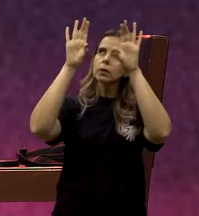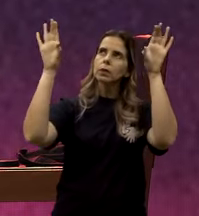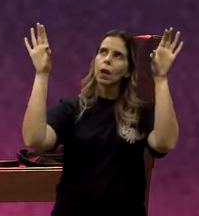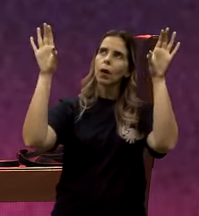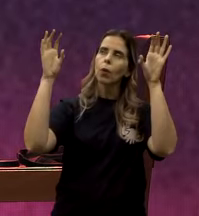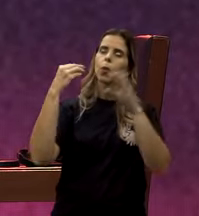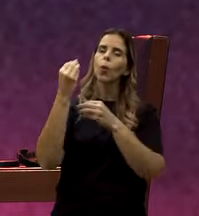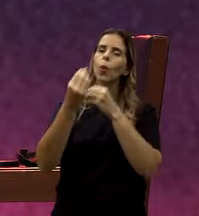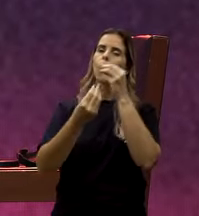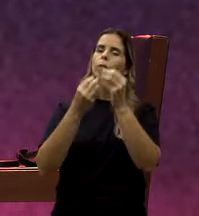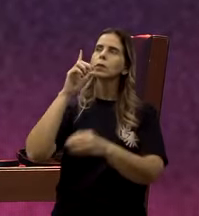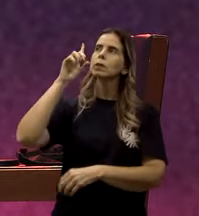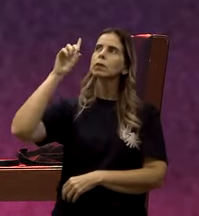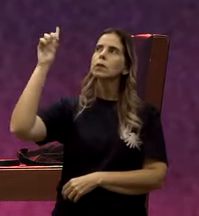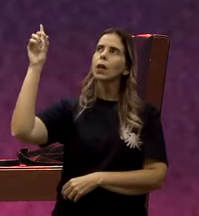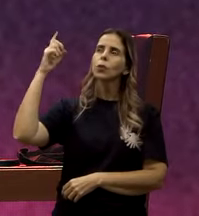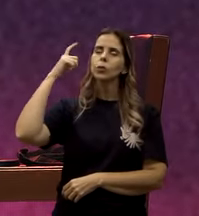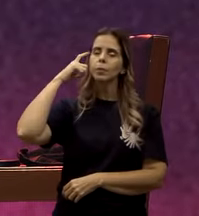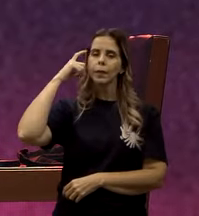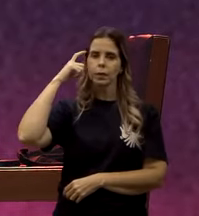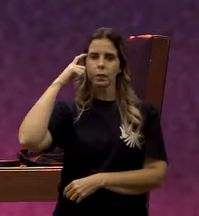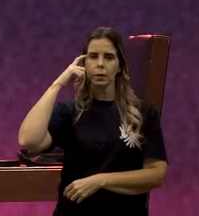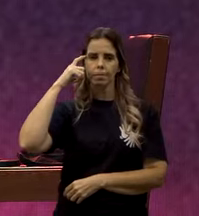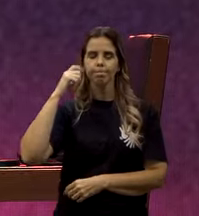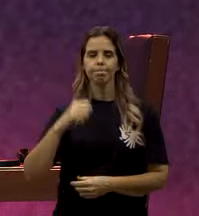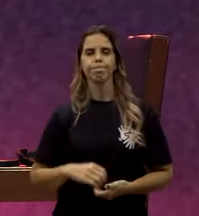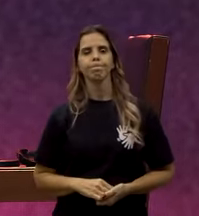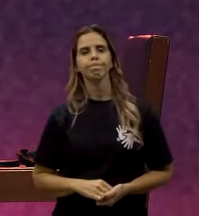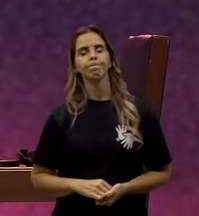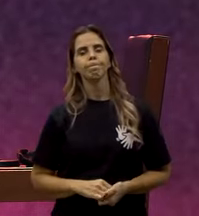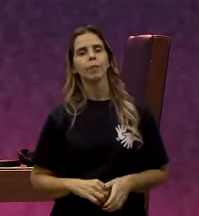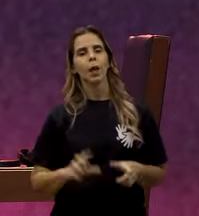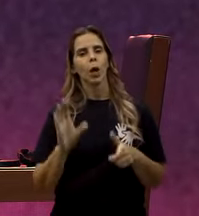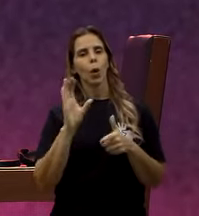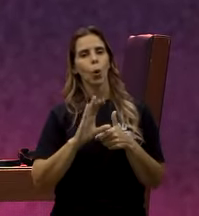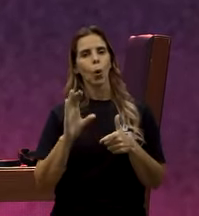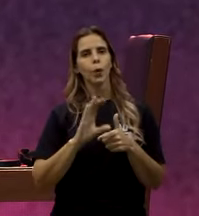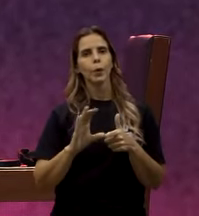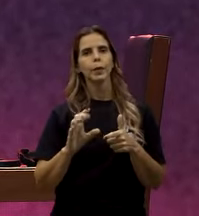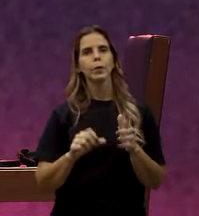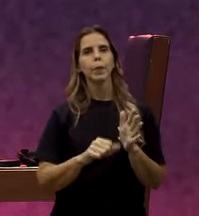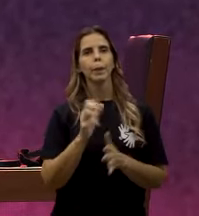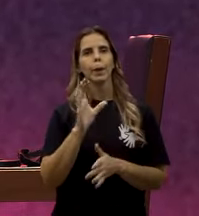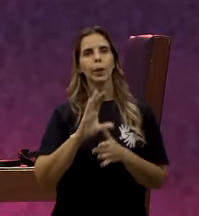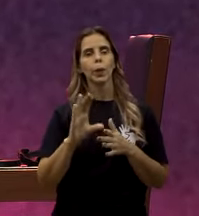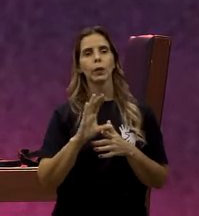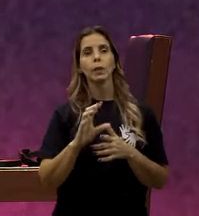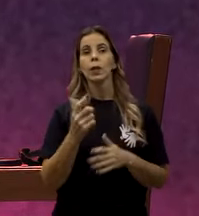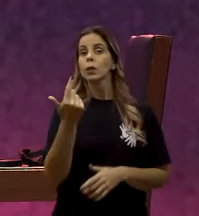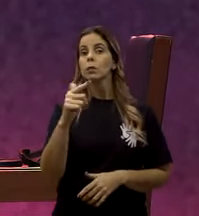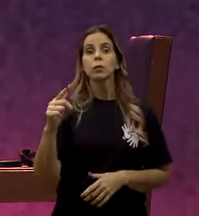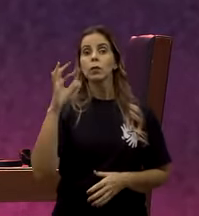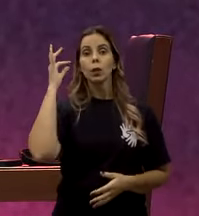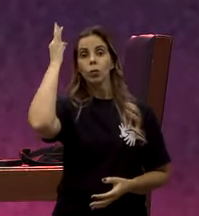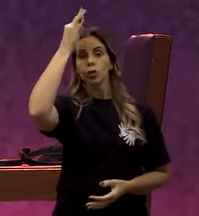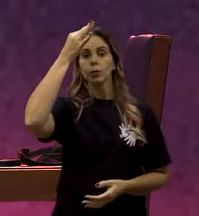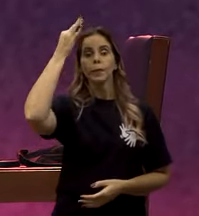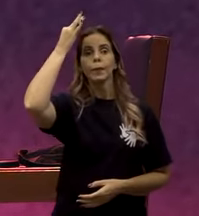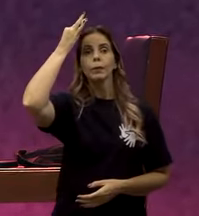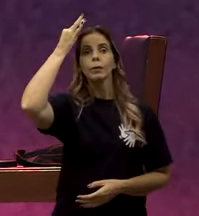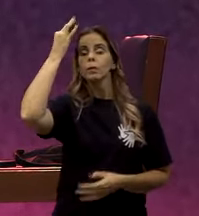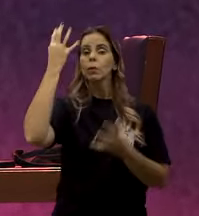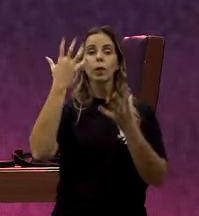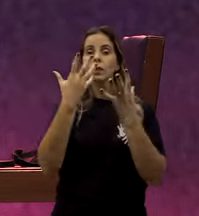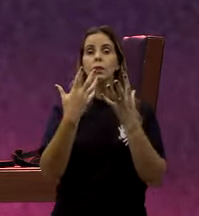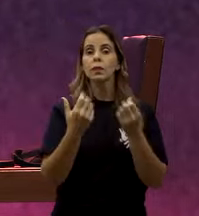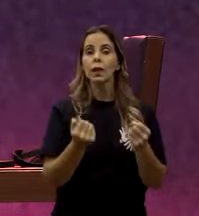pensa primeira Capítulo 2 Versículo 14 diz assim quem não tem o espírito não aceita as coisas que vem do